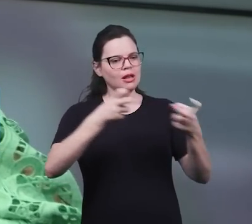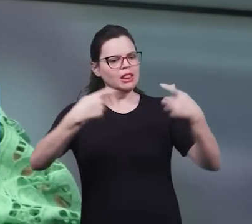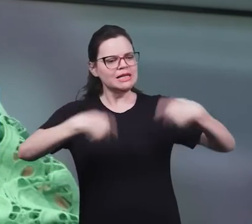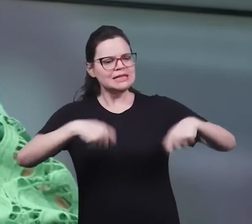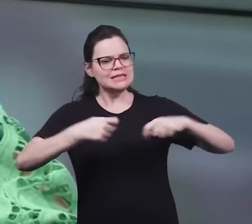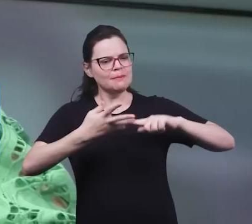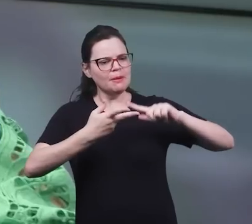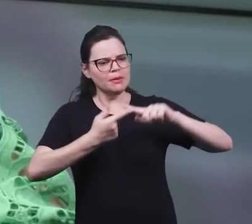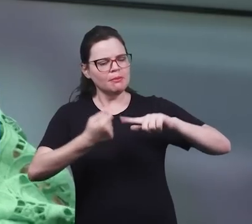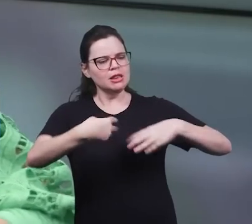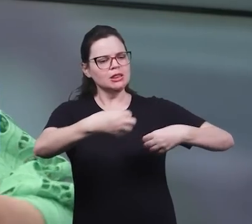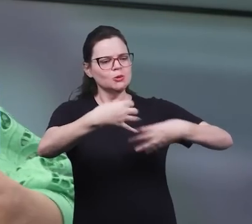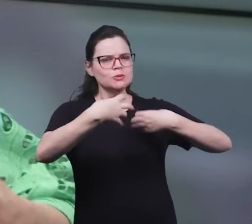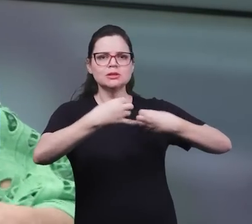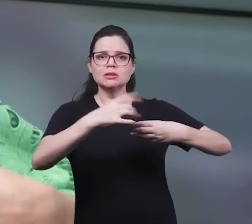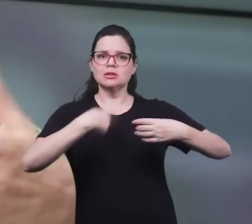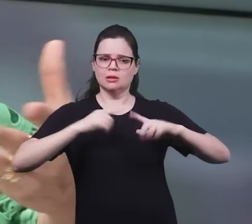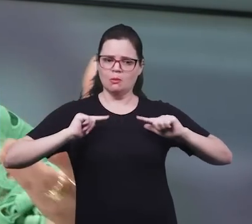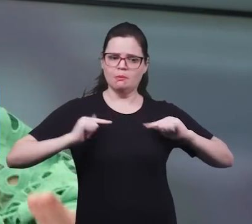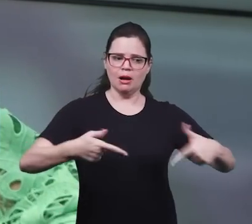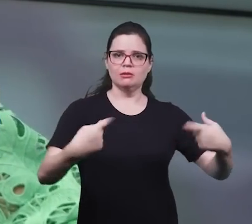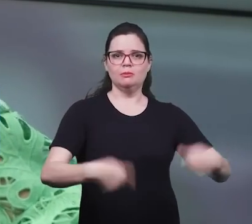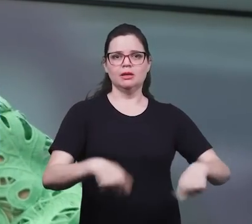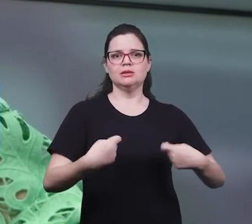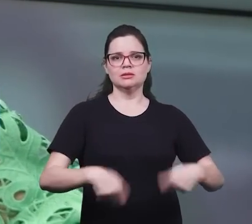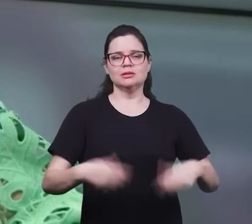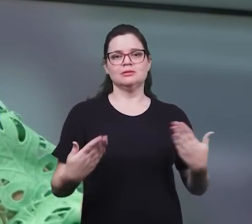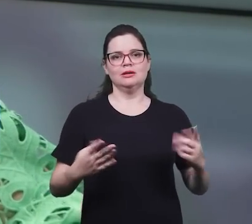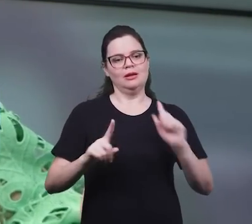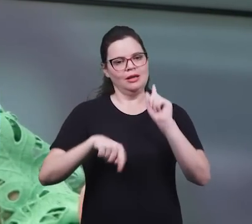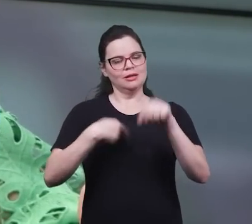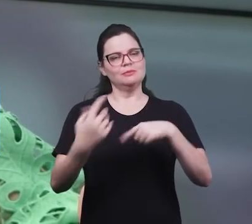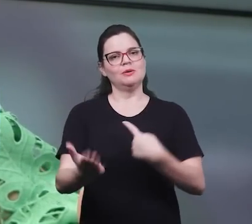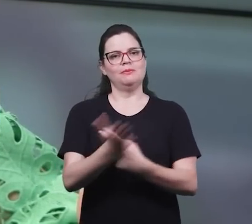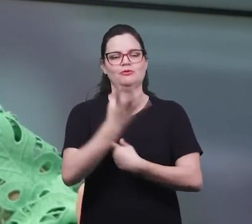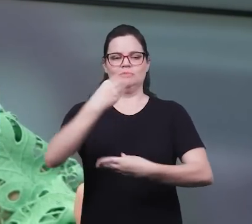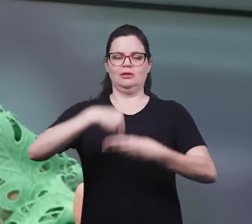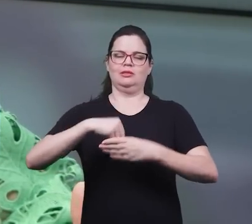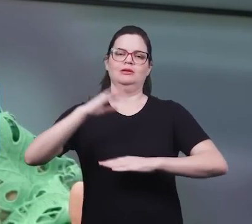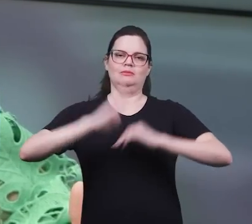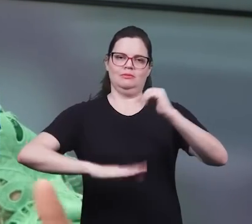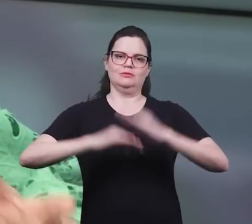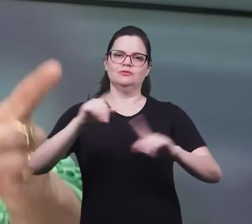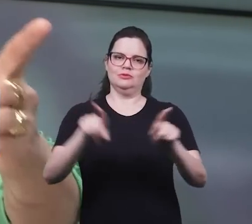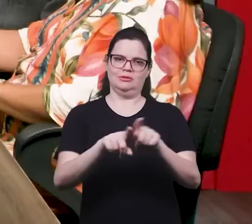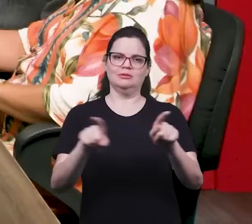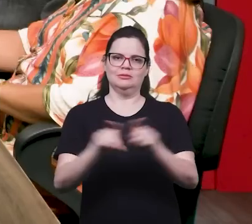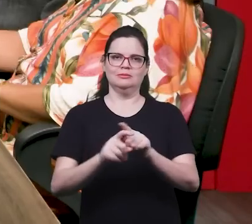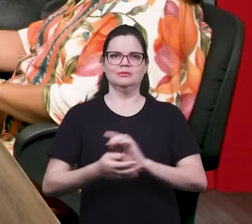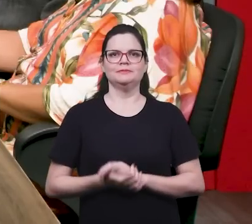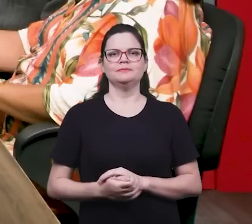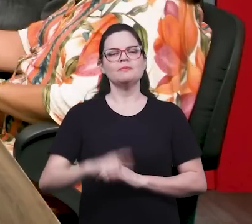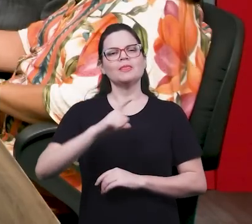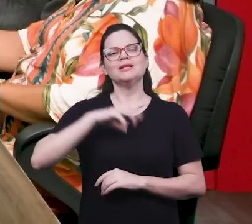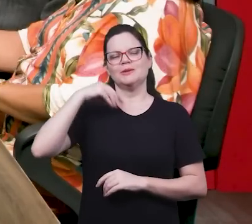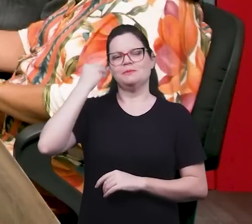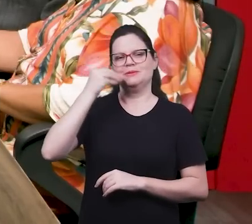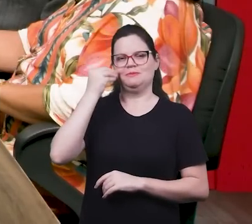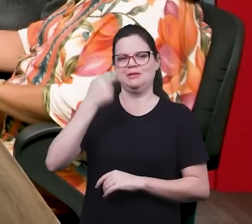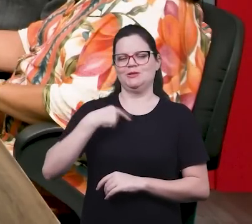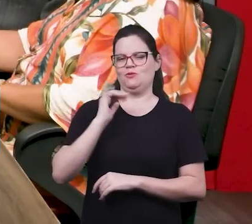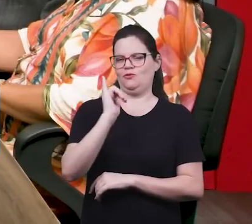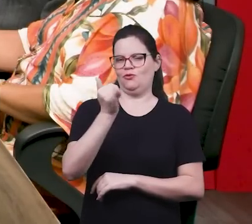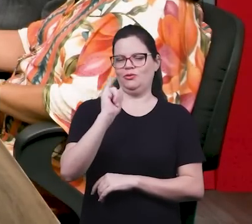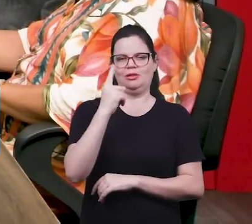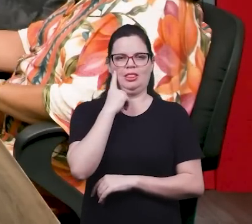nos ensina tantas coisas que depois vão para a nossa vida profissional. Eu tenho até uma experiência que eu gostaria de contar,